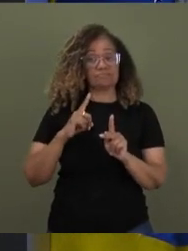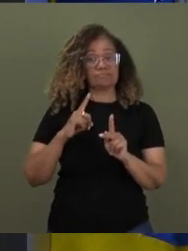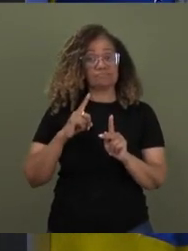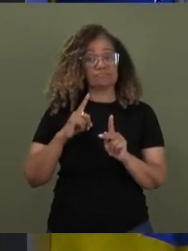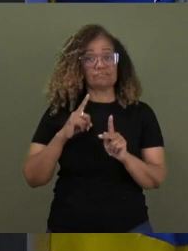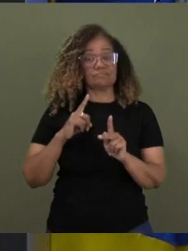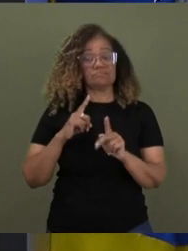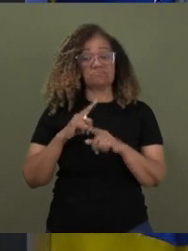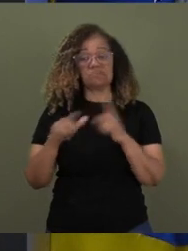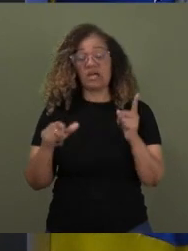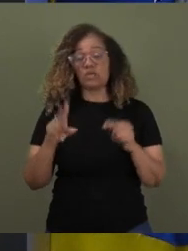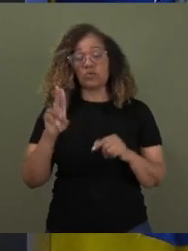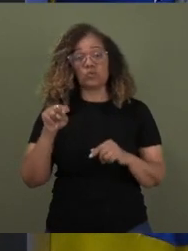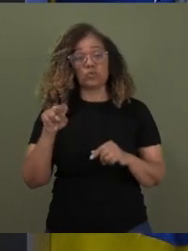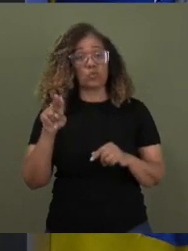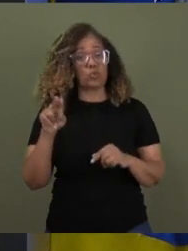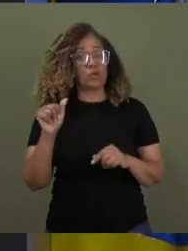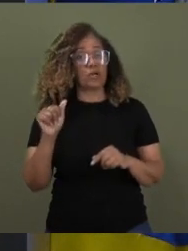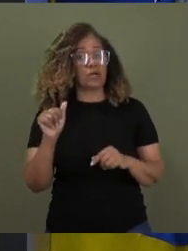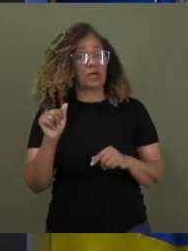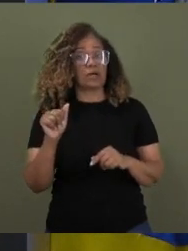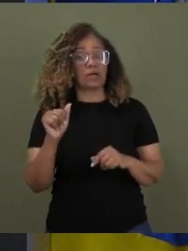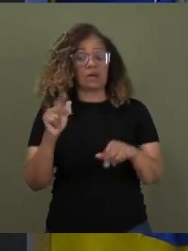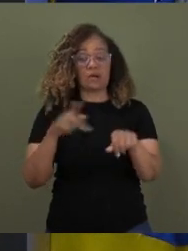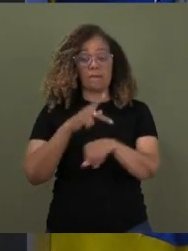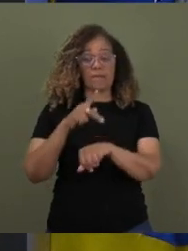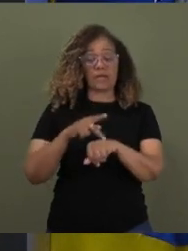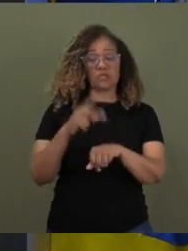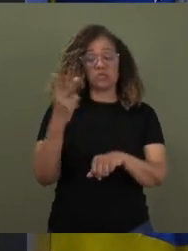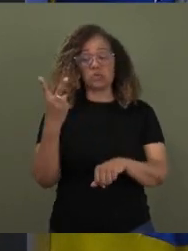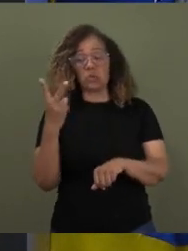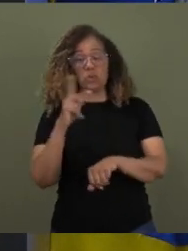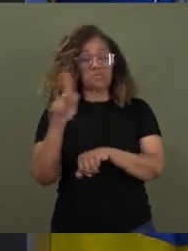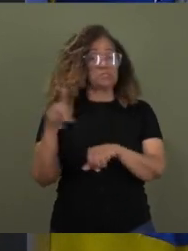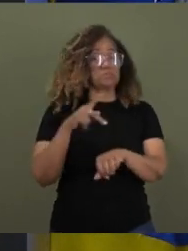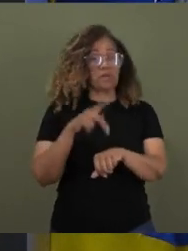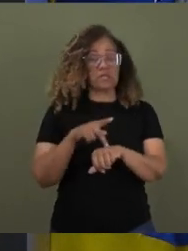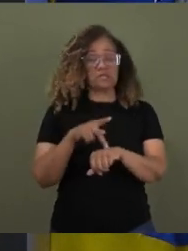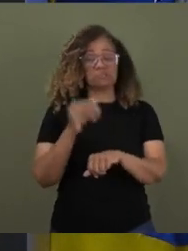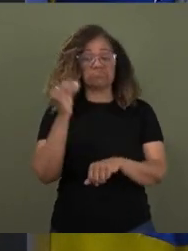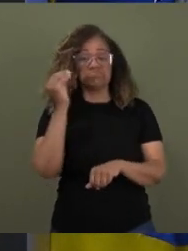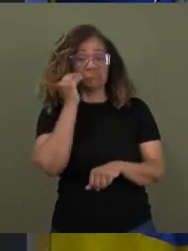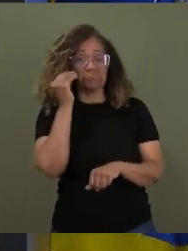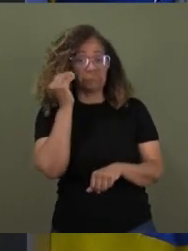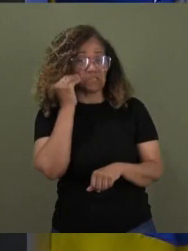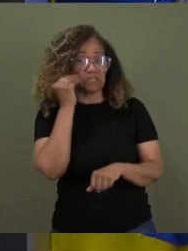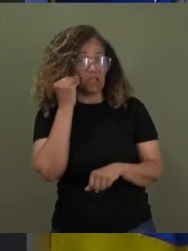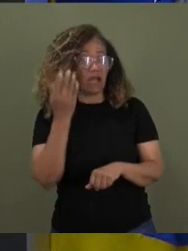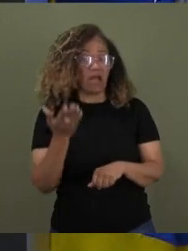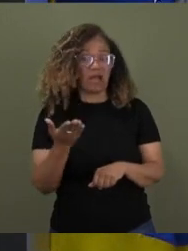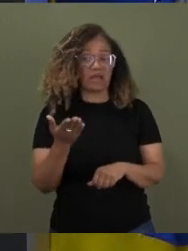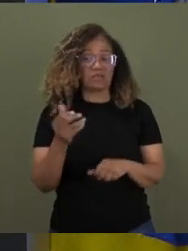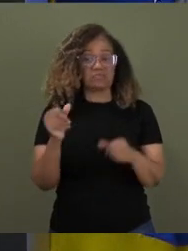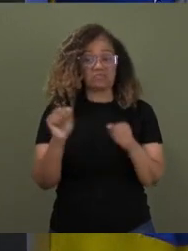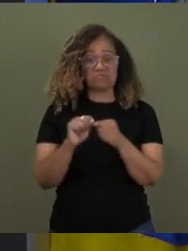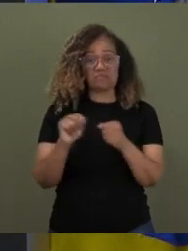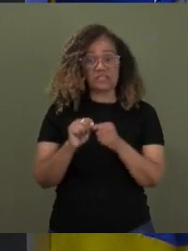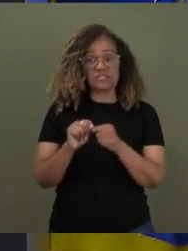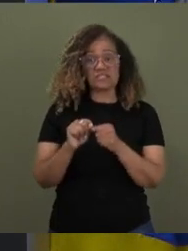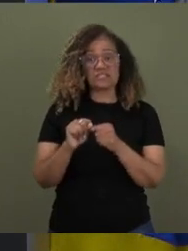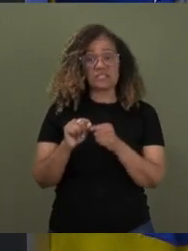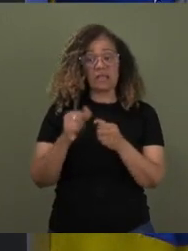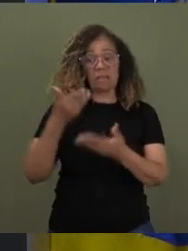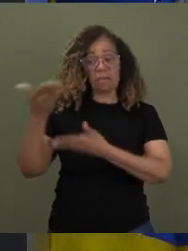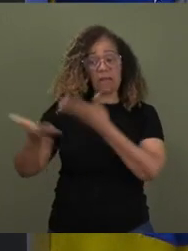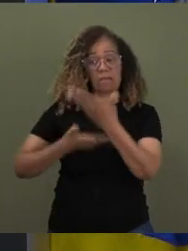história da humanidade, um país ou dois países tentaram fazer a paz com